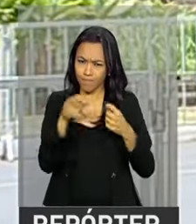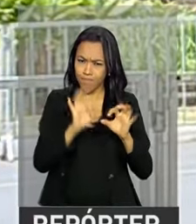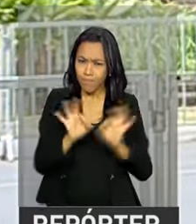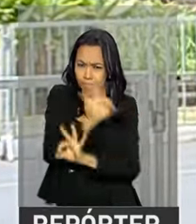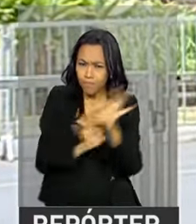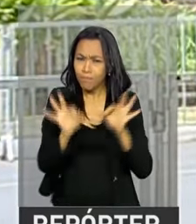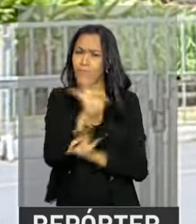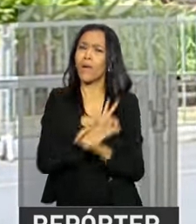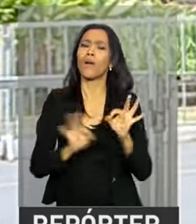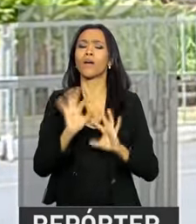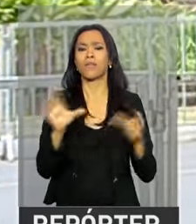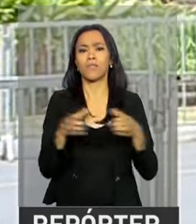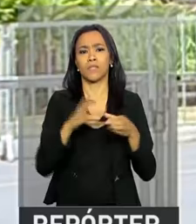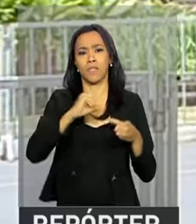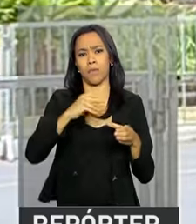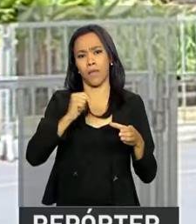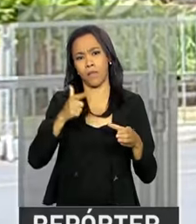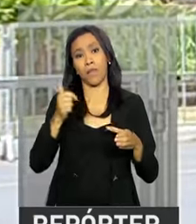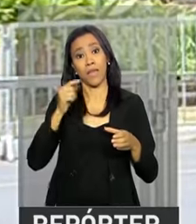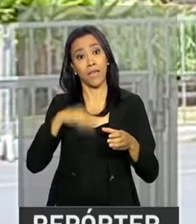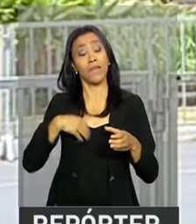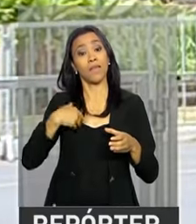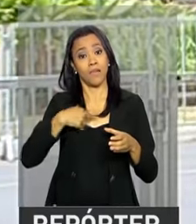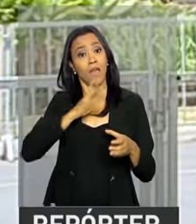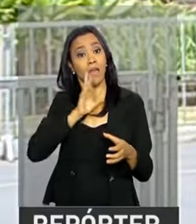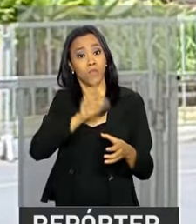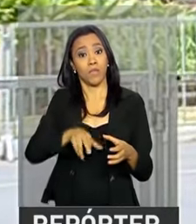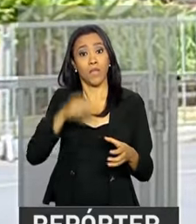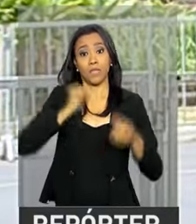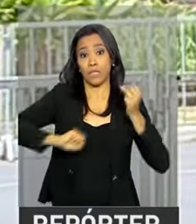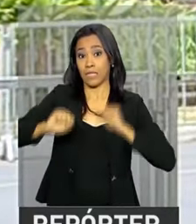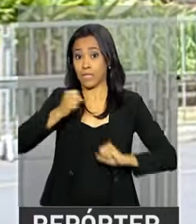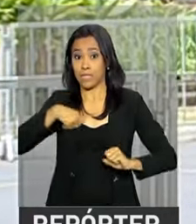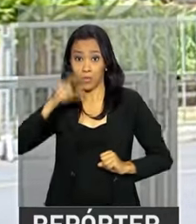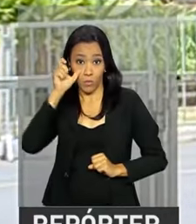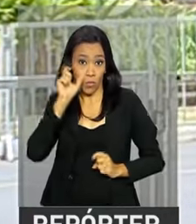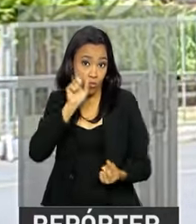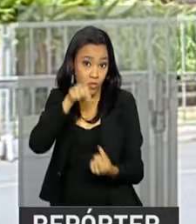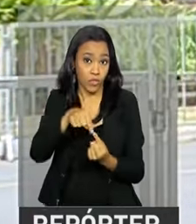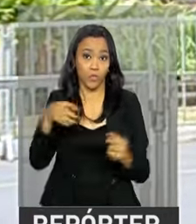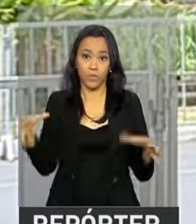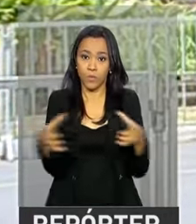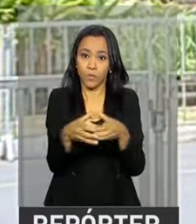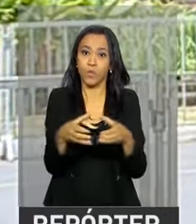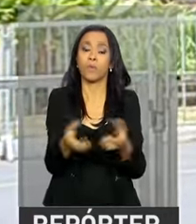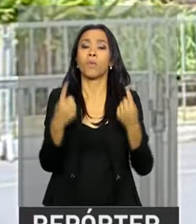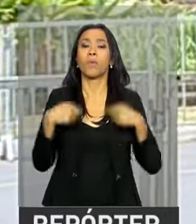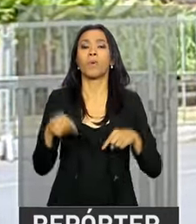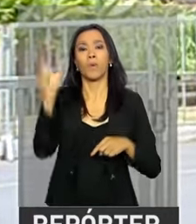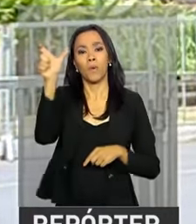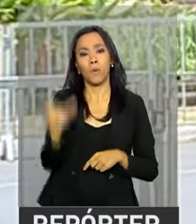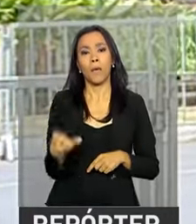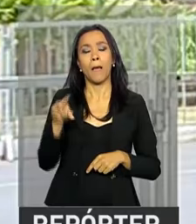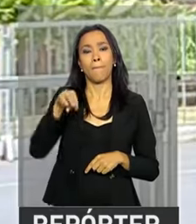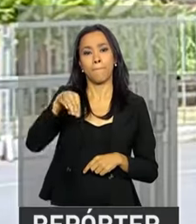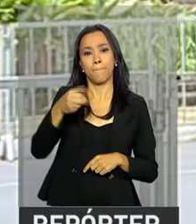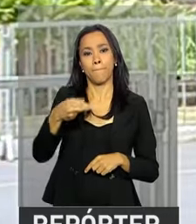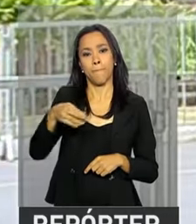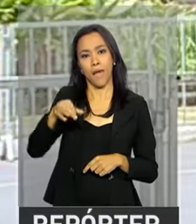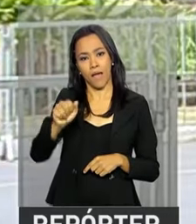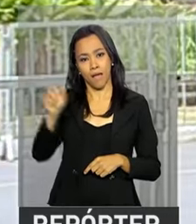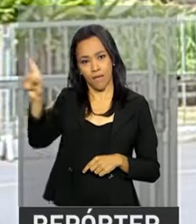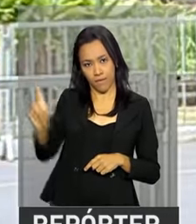atender aos anseios do grupo na cerimônia também Maria do Carmo provado Silveira de São Tomé e